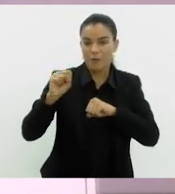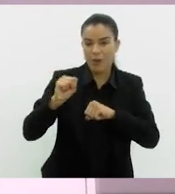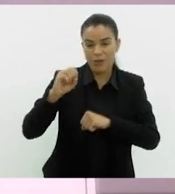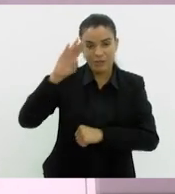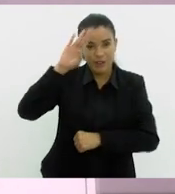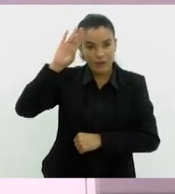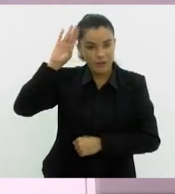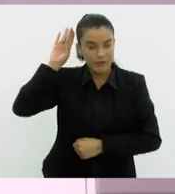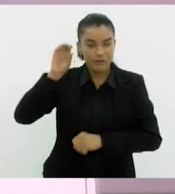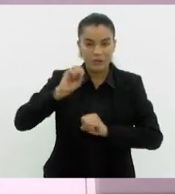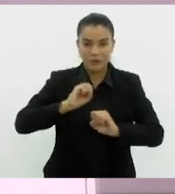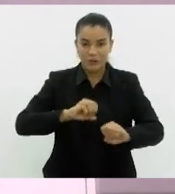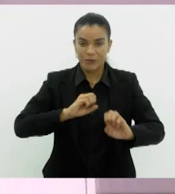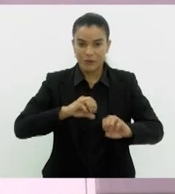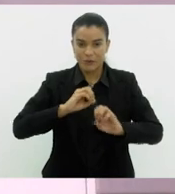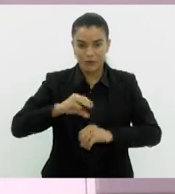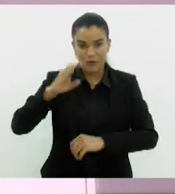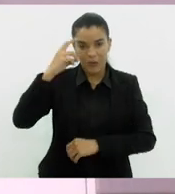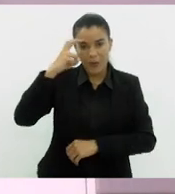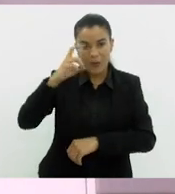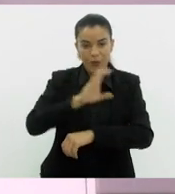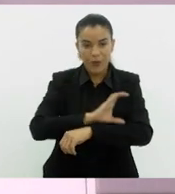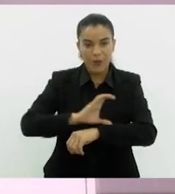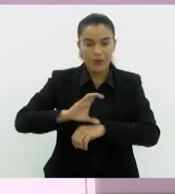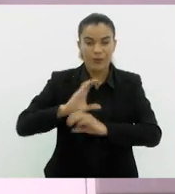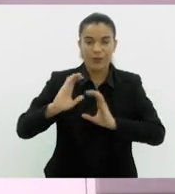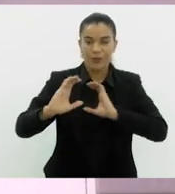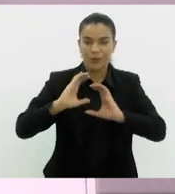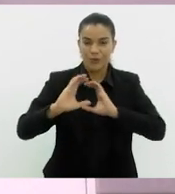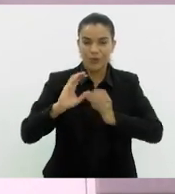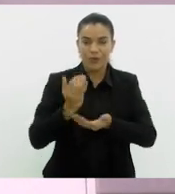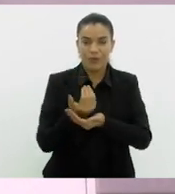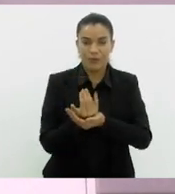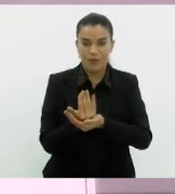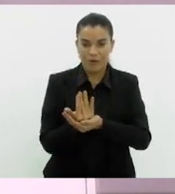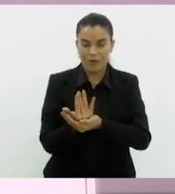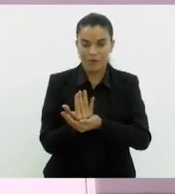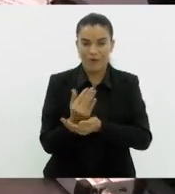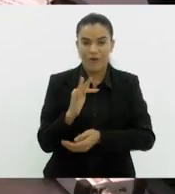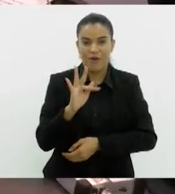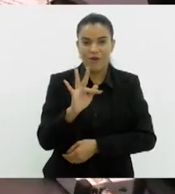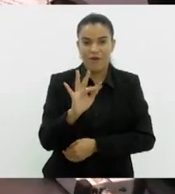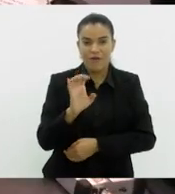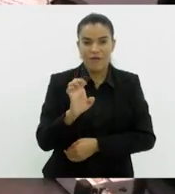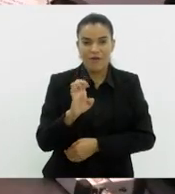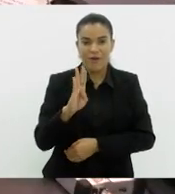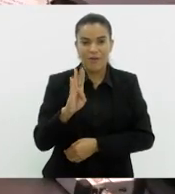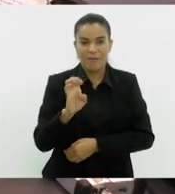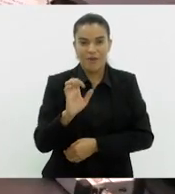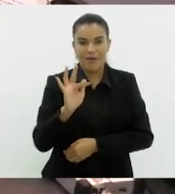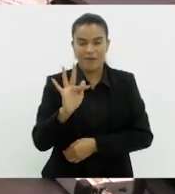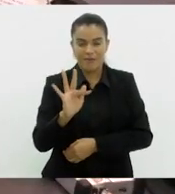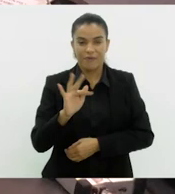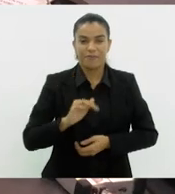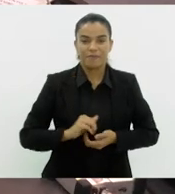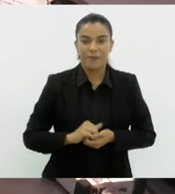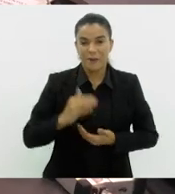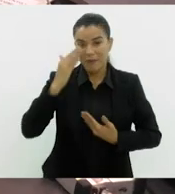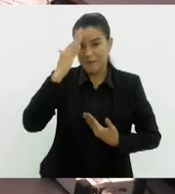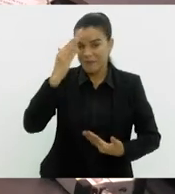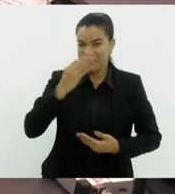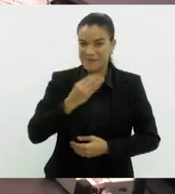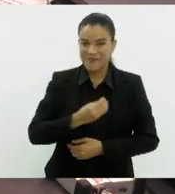da Educação, Cultura e Comunicação da UERJ-FEBEF. Muito obrigada pela sua presença.